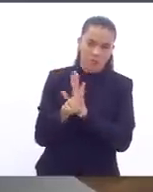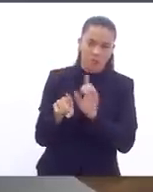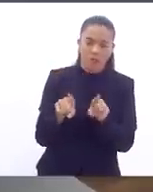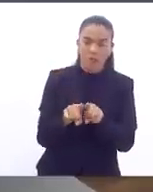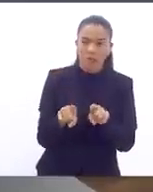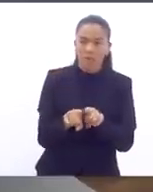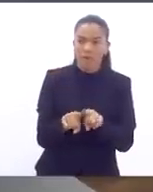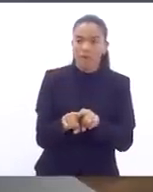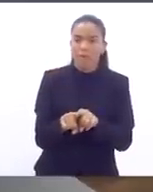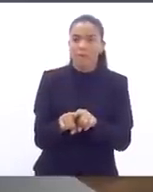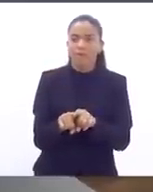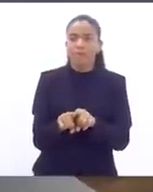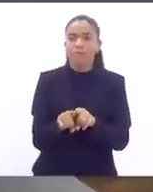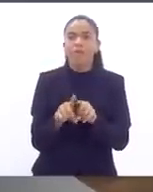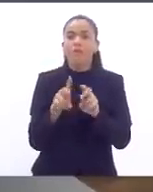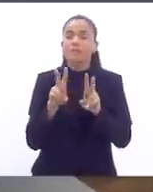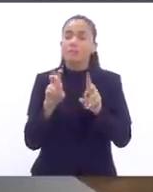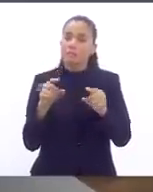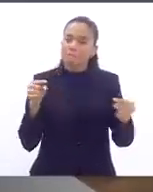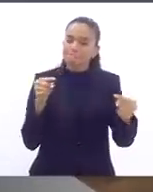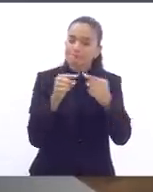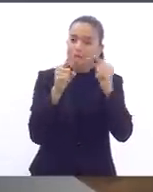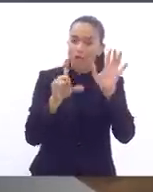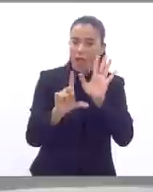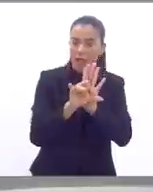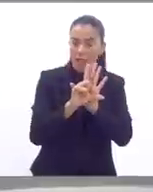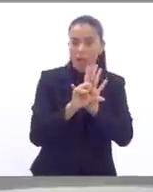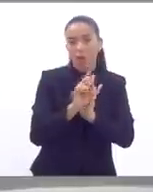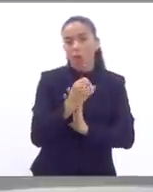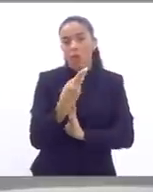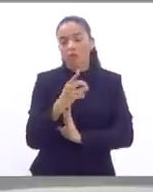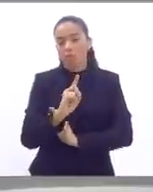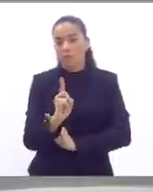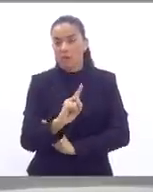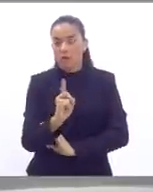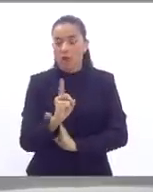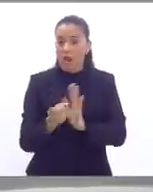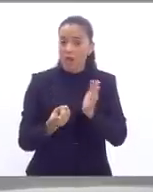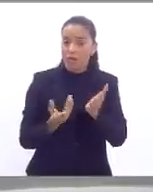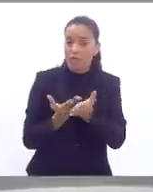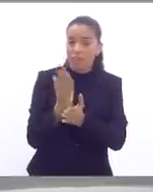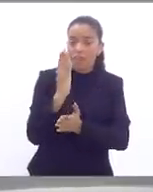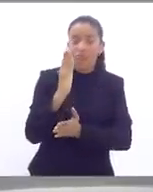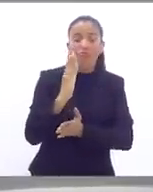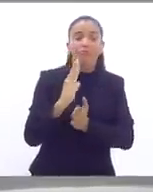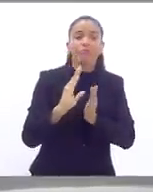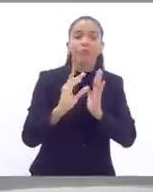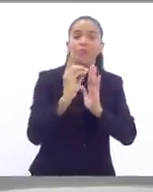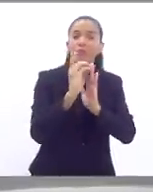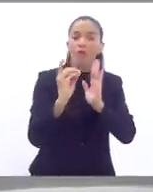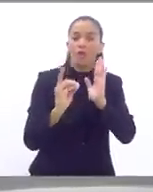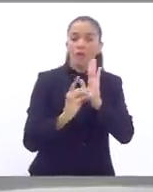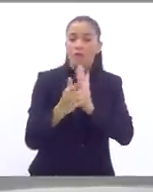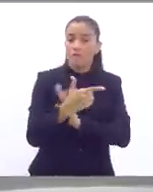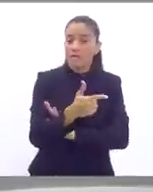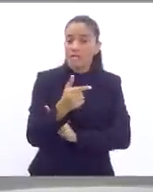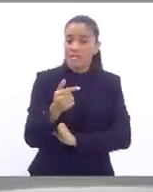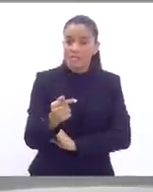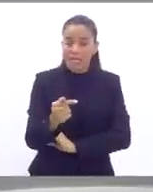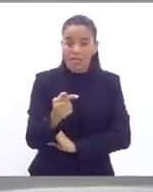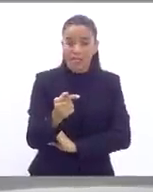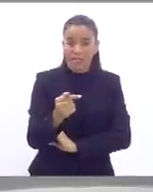essa legalidade ou não mas ela foi regulamentada por decreto no dia 27 de janeiro de